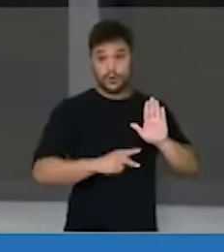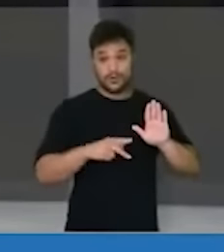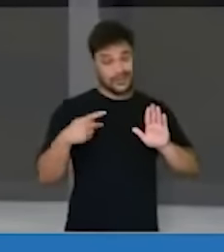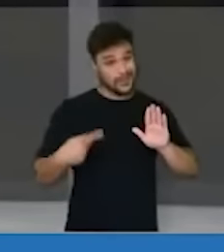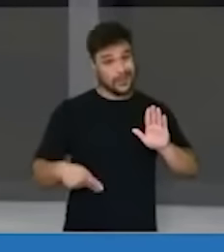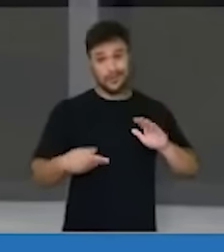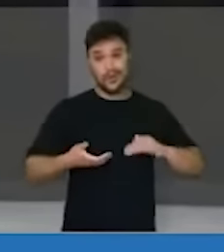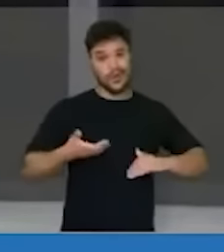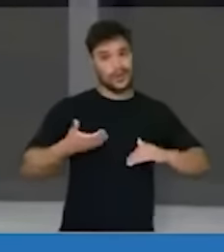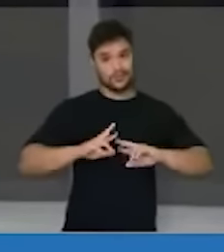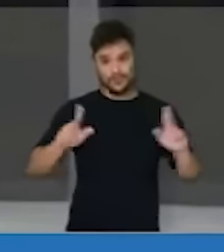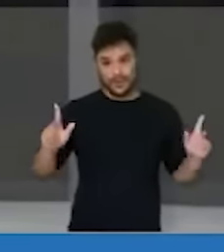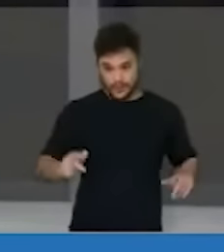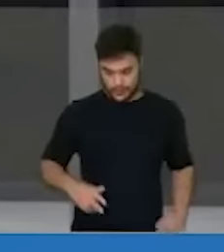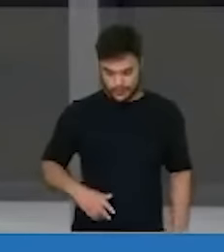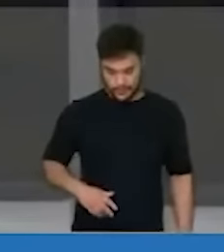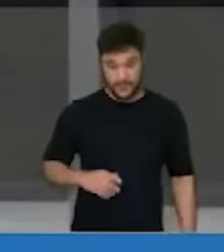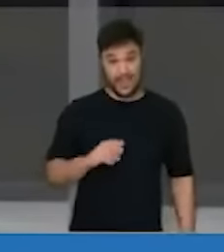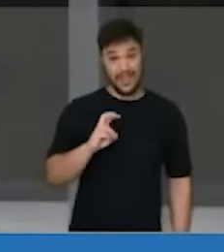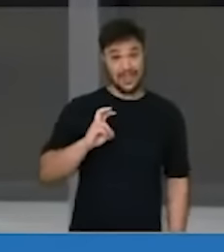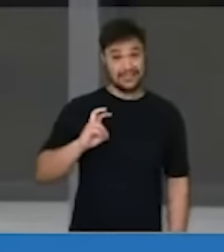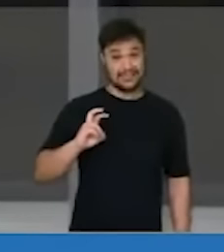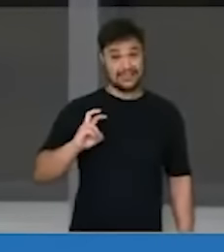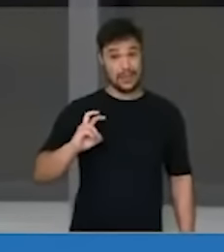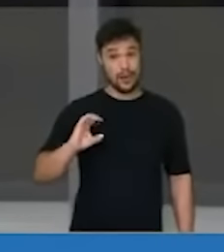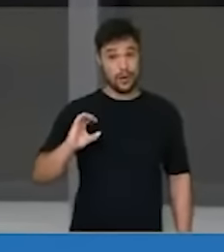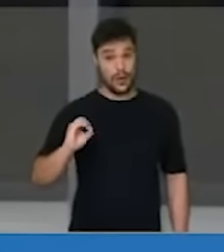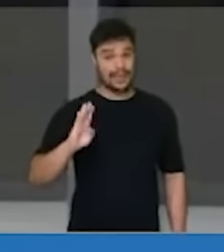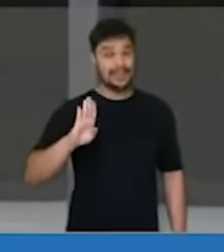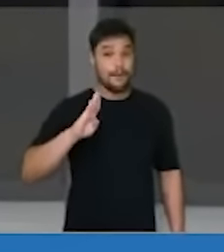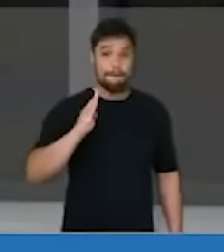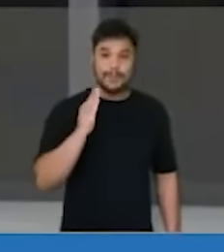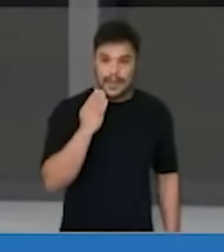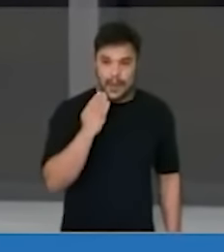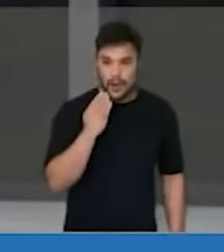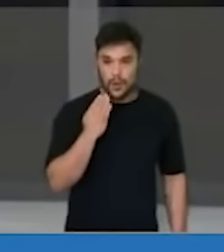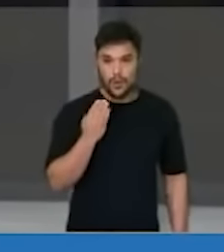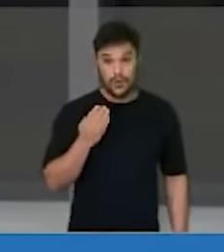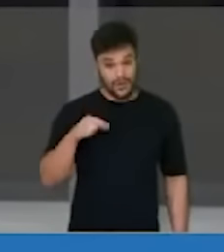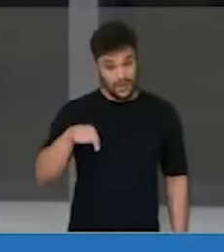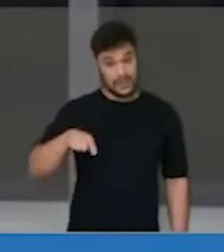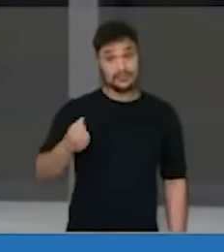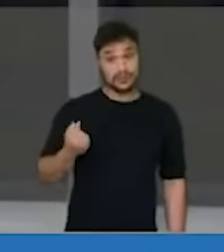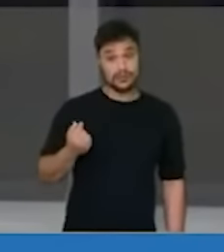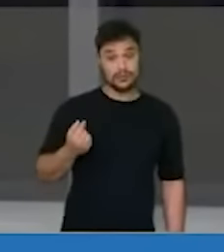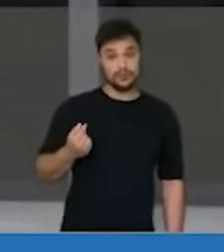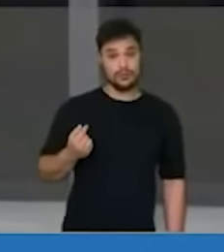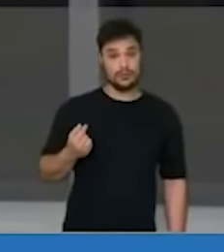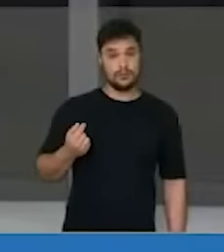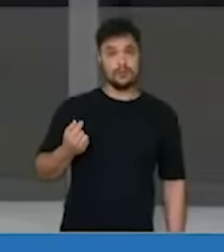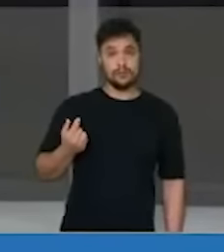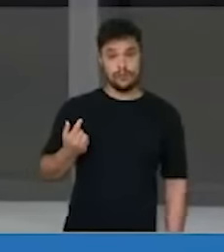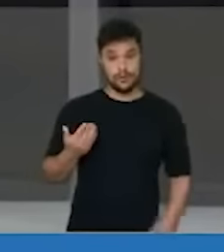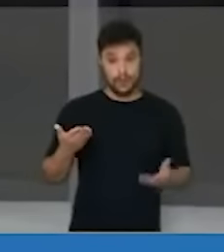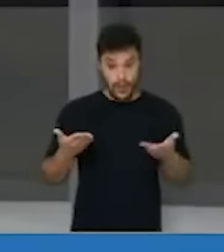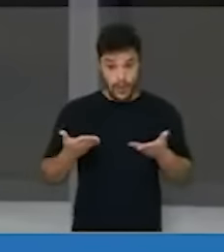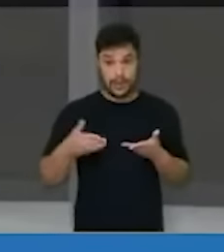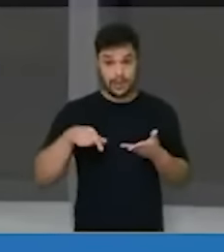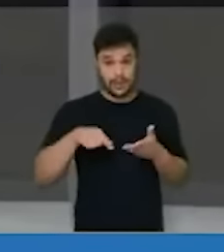Congresso. 50 bilhões. Parte significativa desse recurso, especialmente